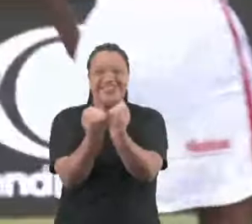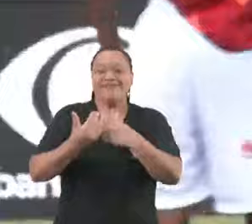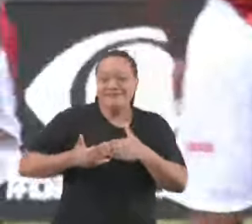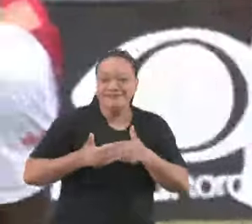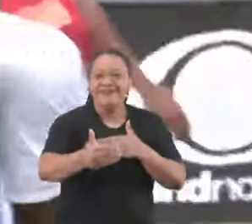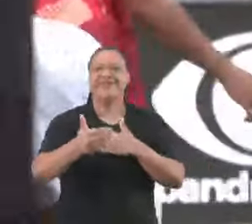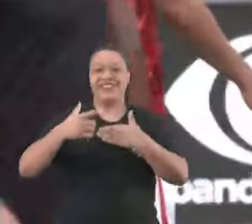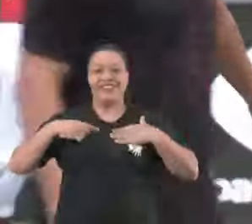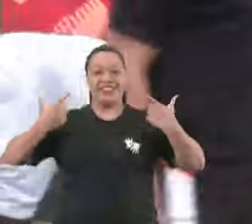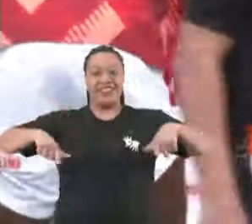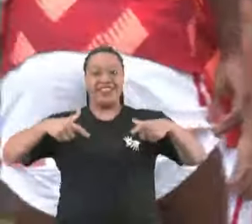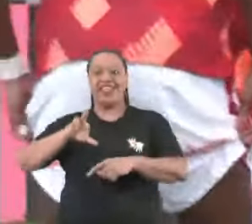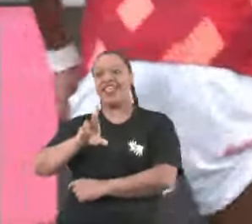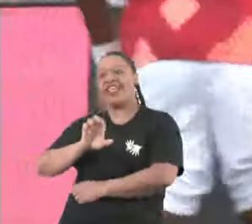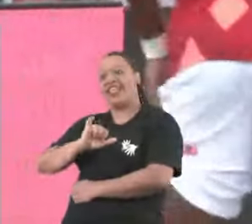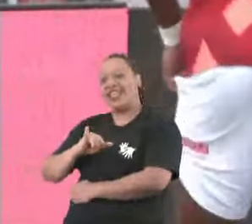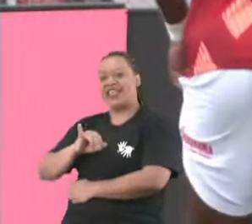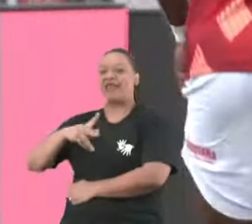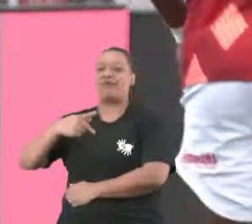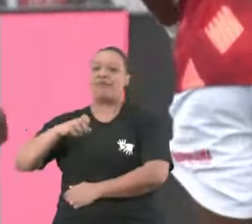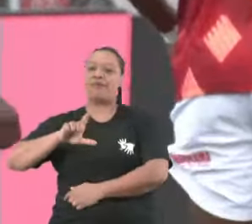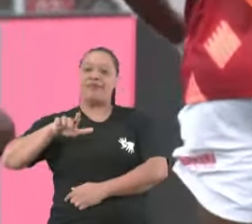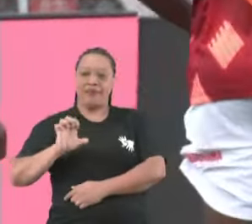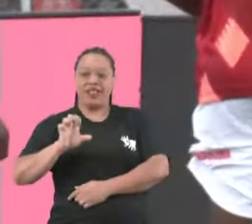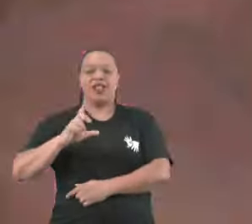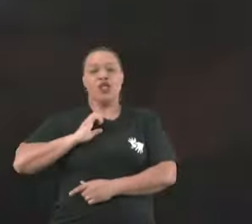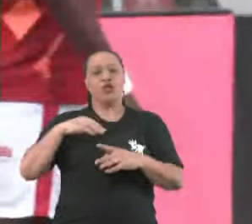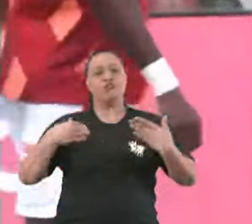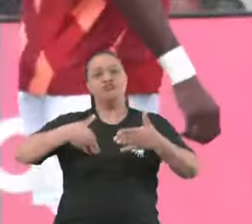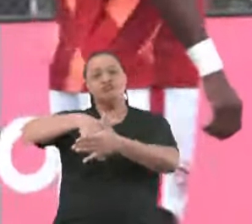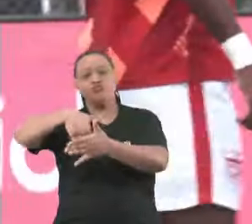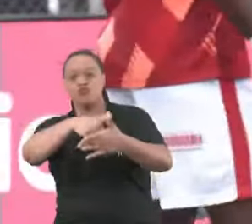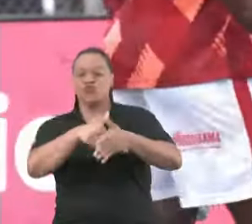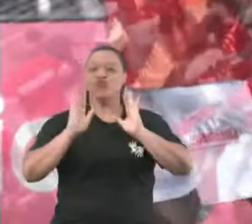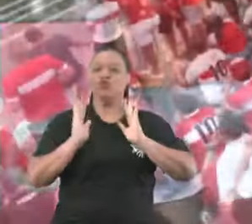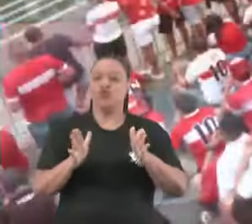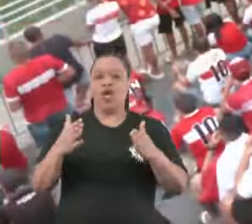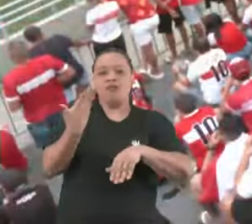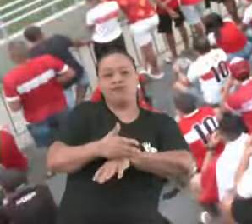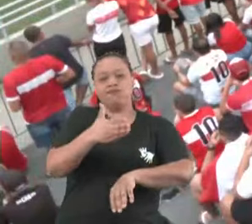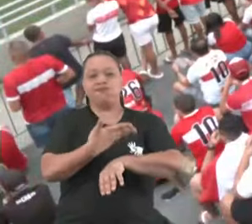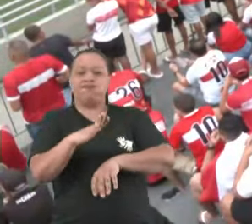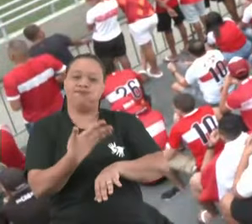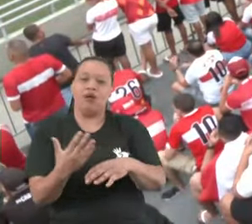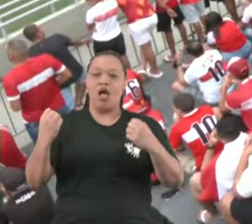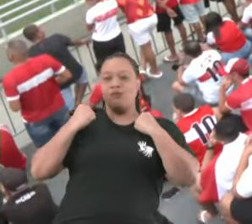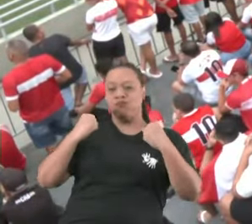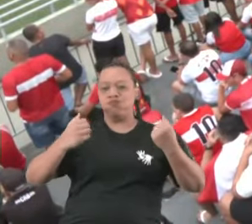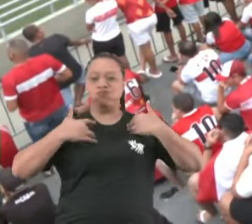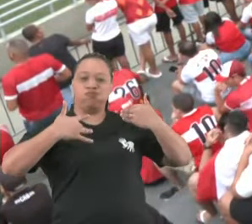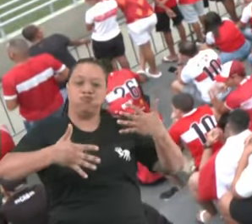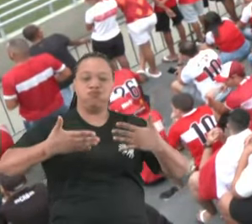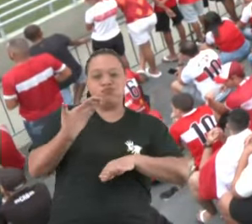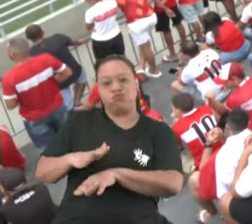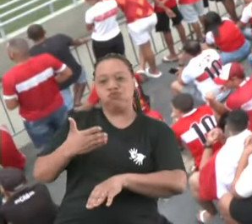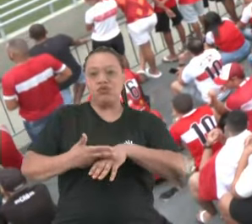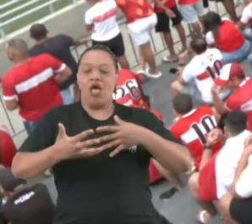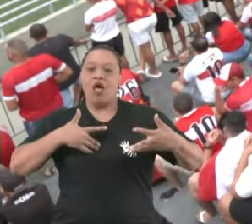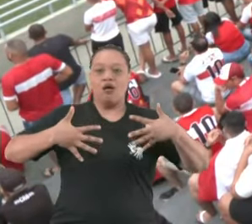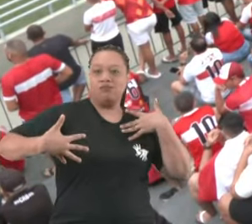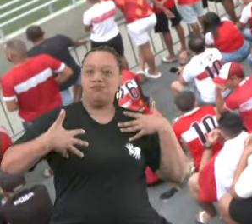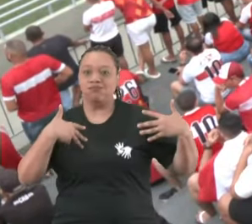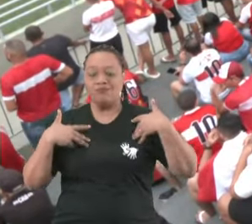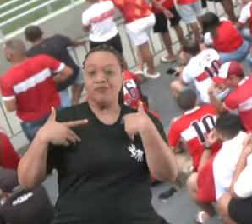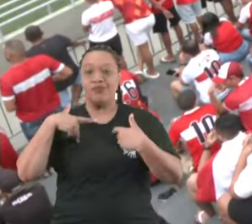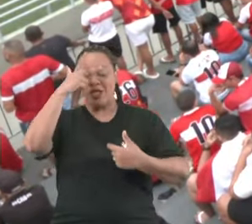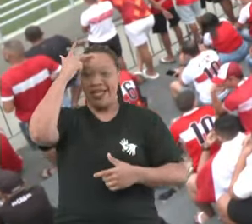mais informações aqui do gramado. Os times estão aí na sessão de aquecimento. É clássico. É, vale o